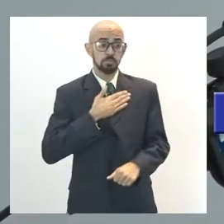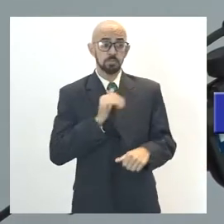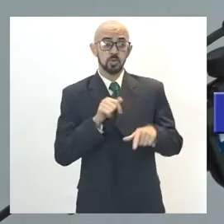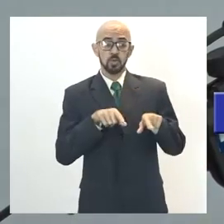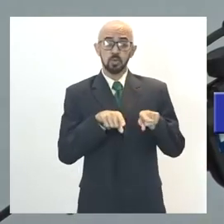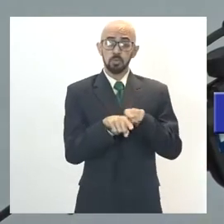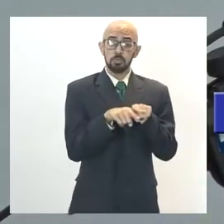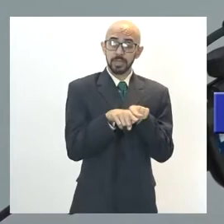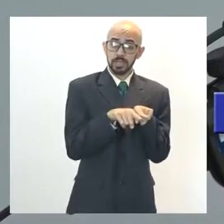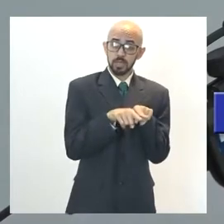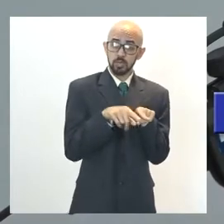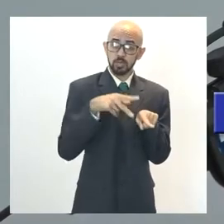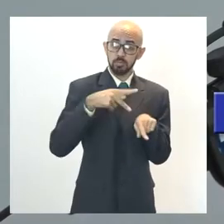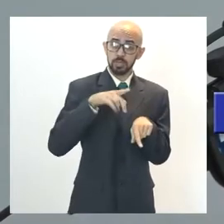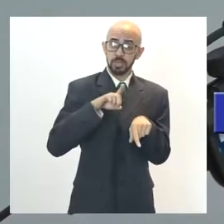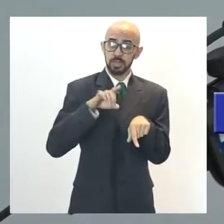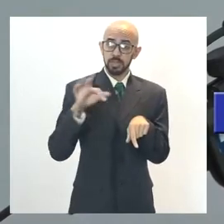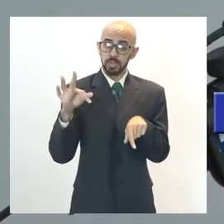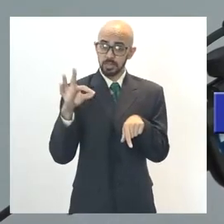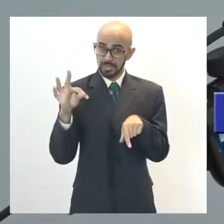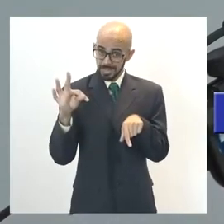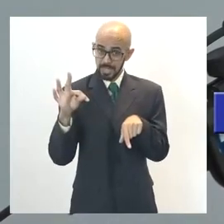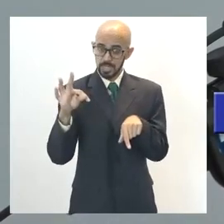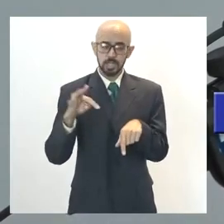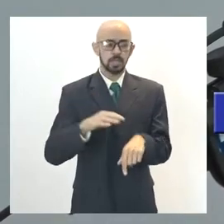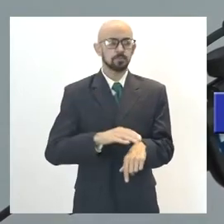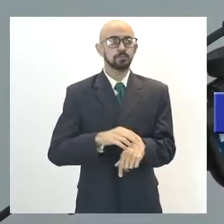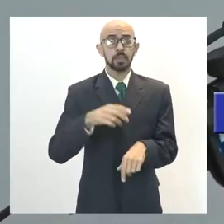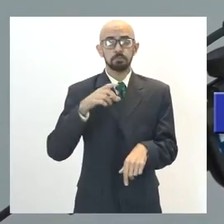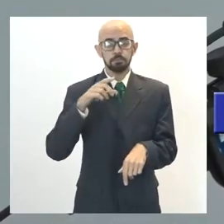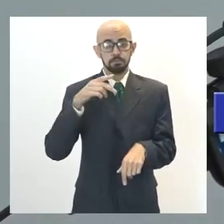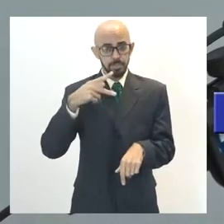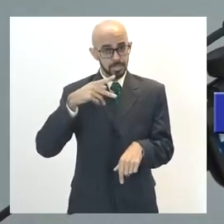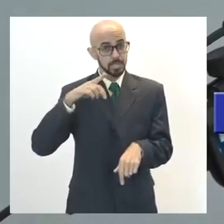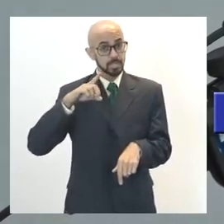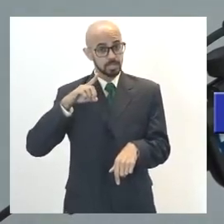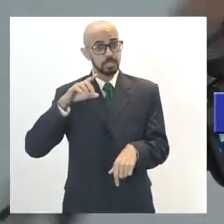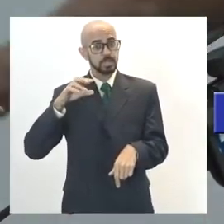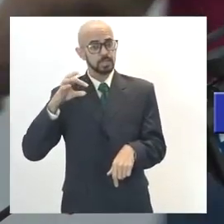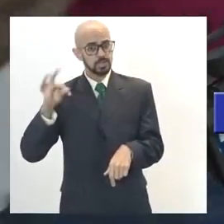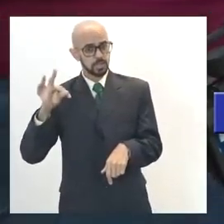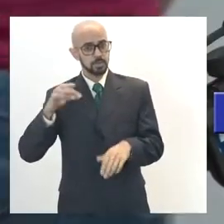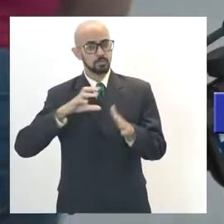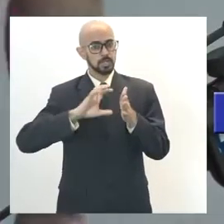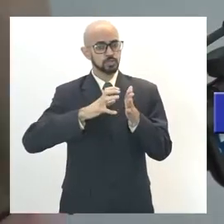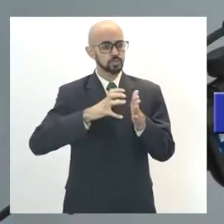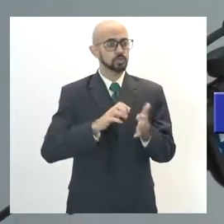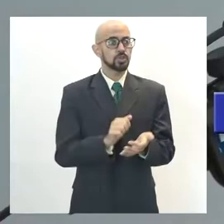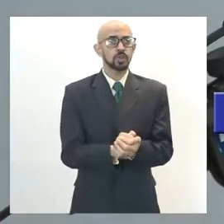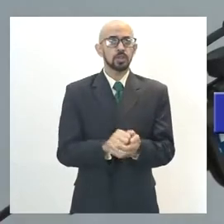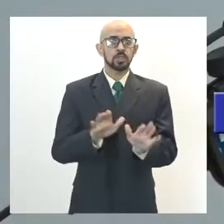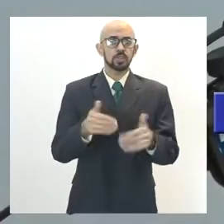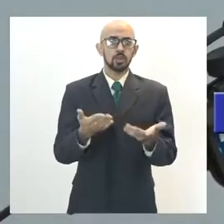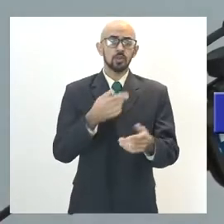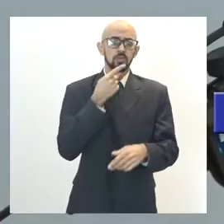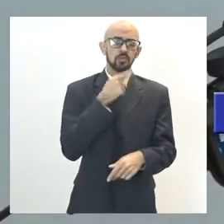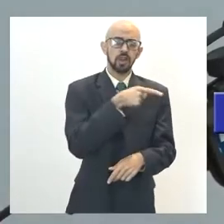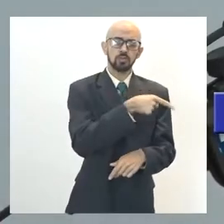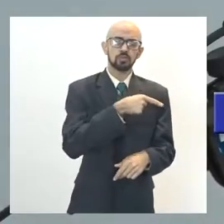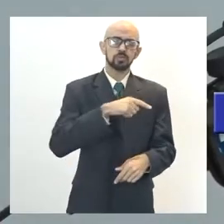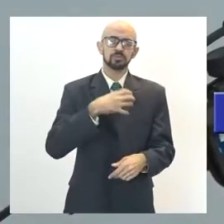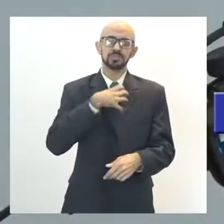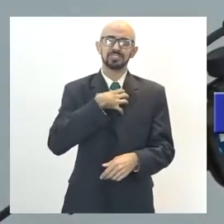que em muitos momentos do debate Na sua casa eu sempre digo que você faz falta no nosso planario